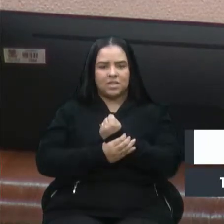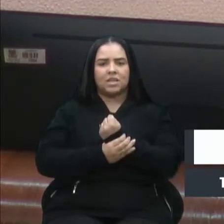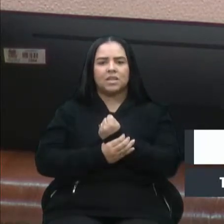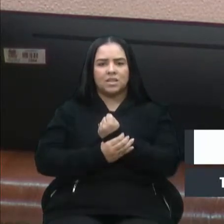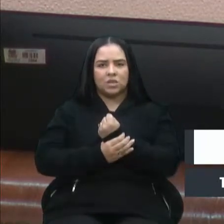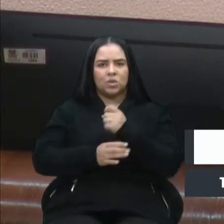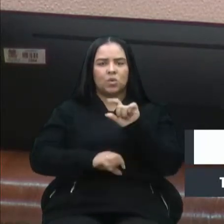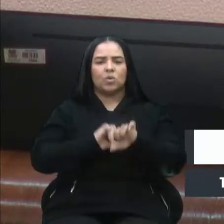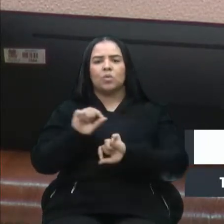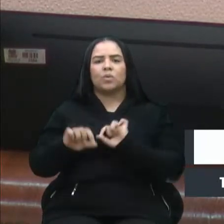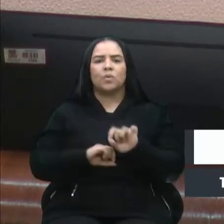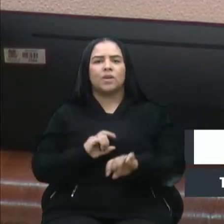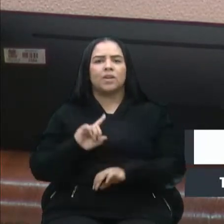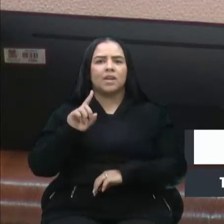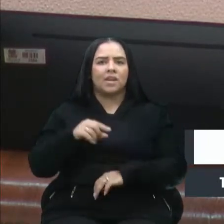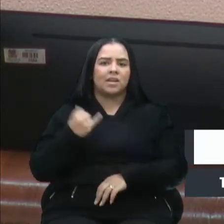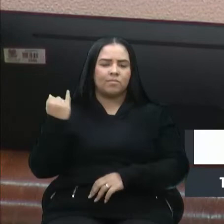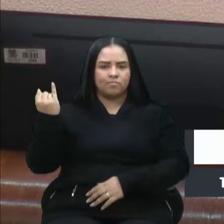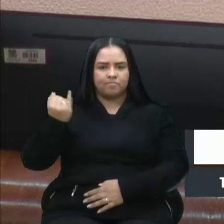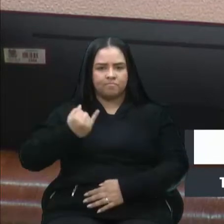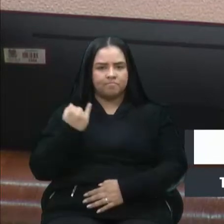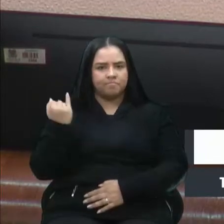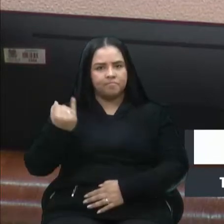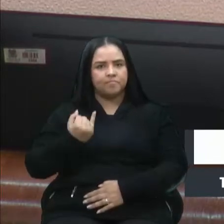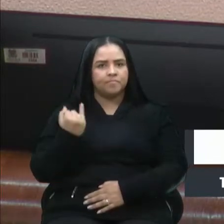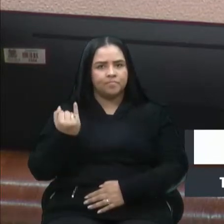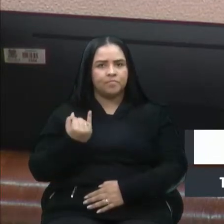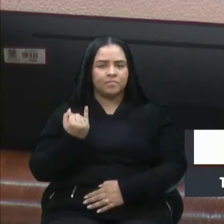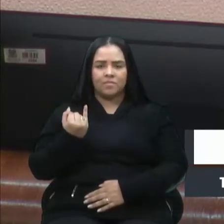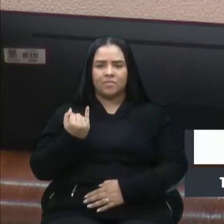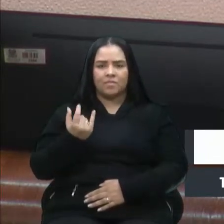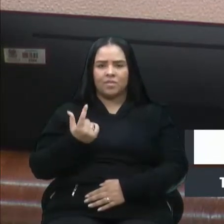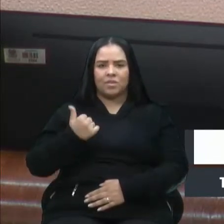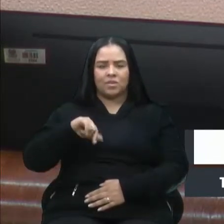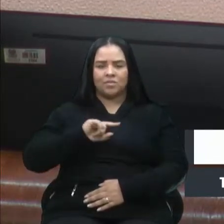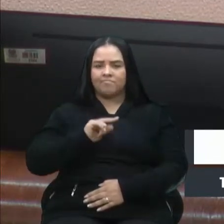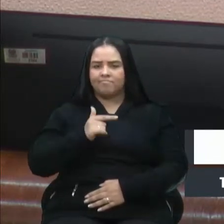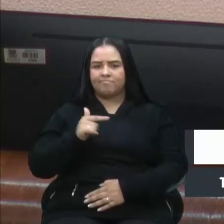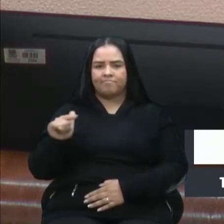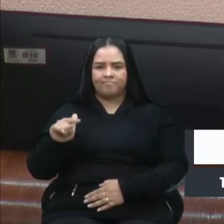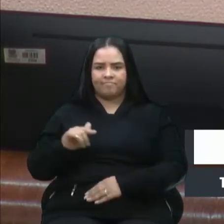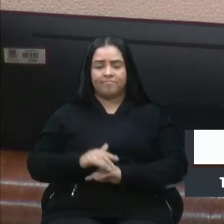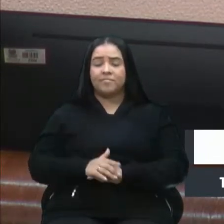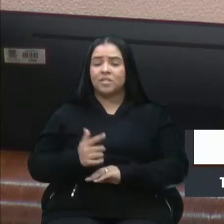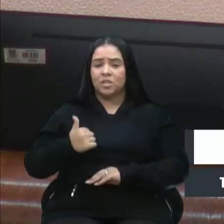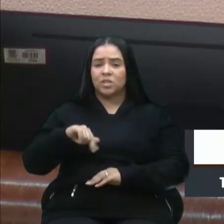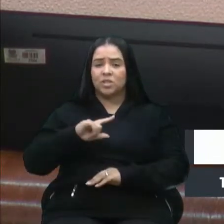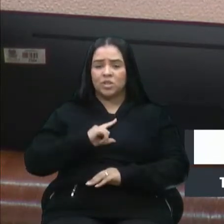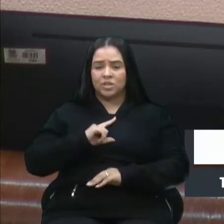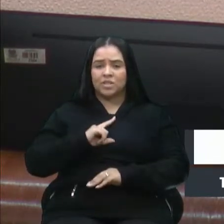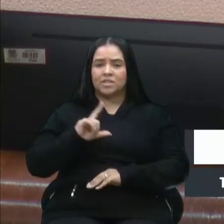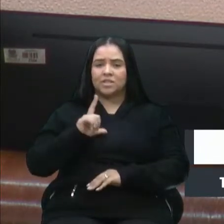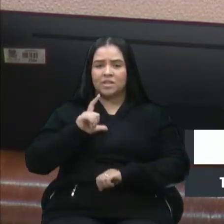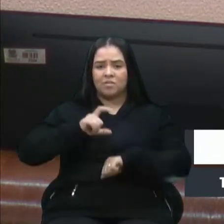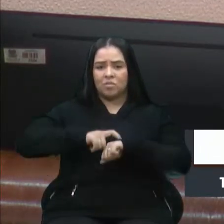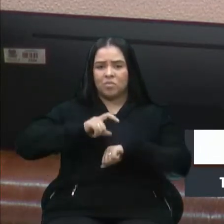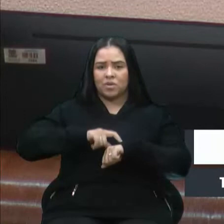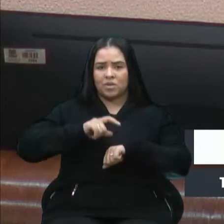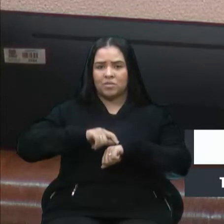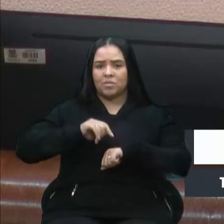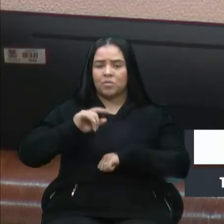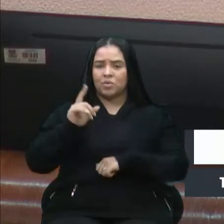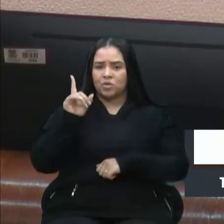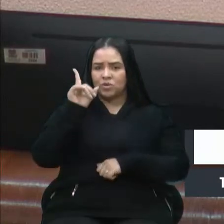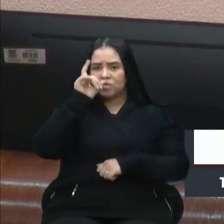públicas que são essenciais vão ficar comprometidos e a gente passa por um momento muito